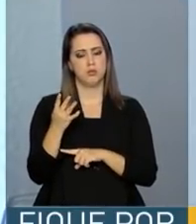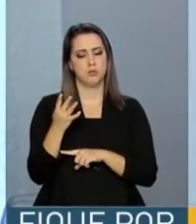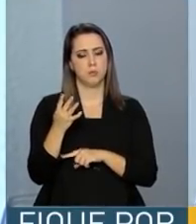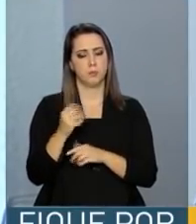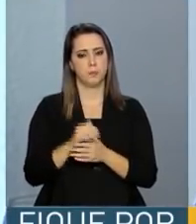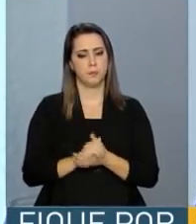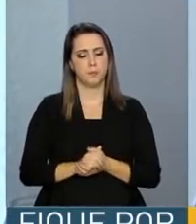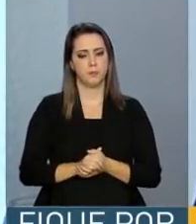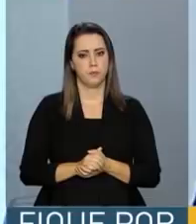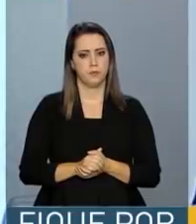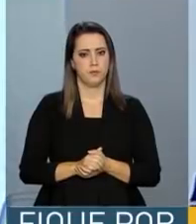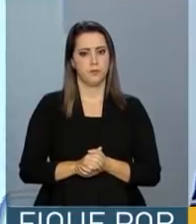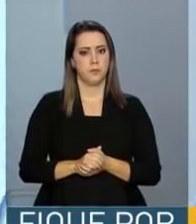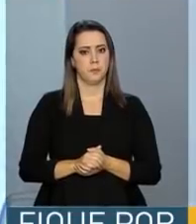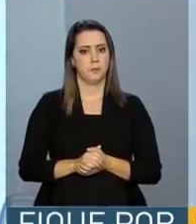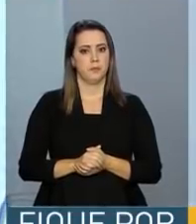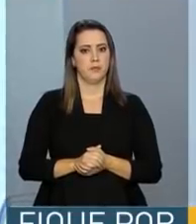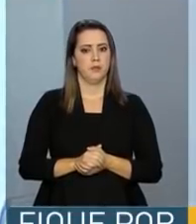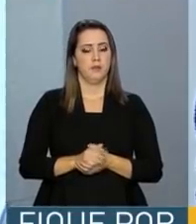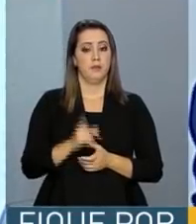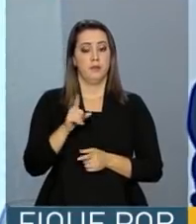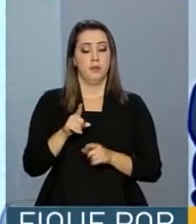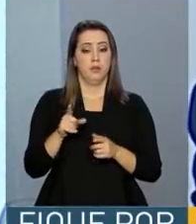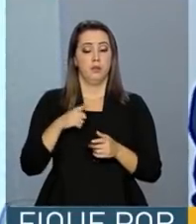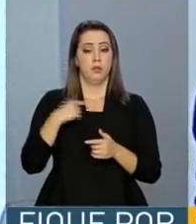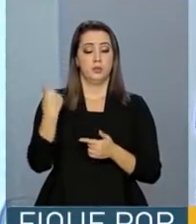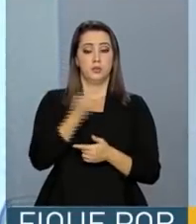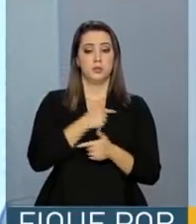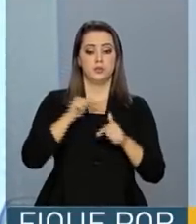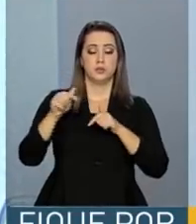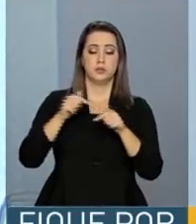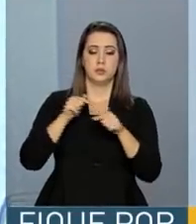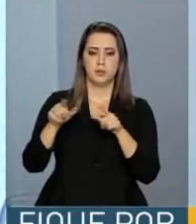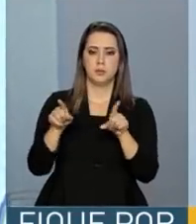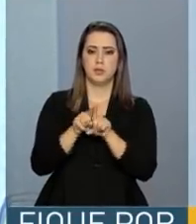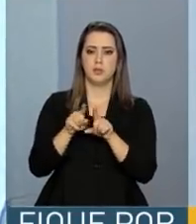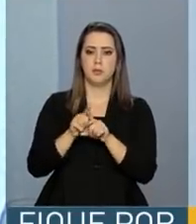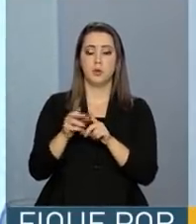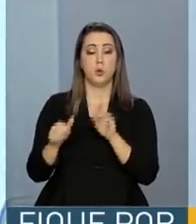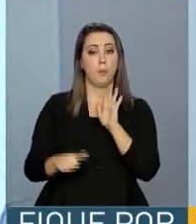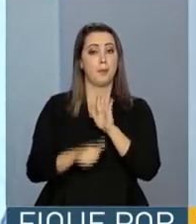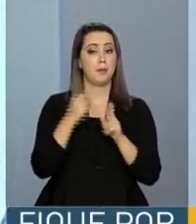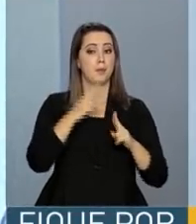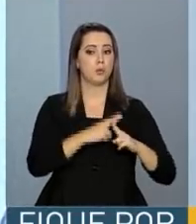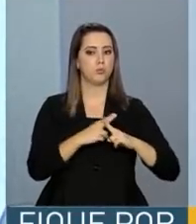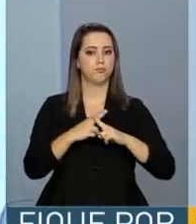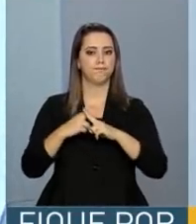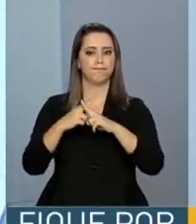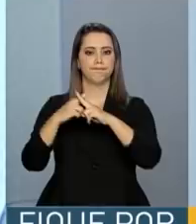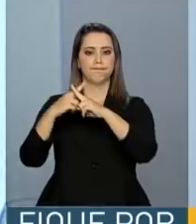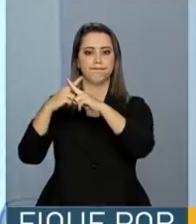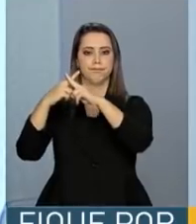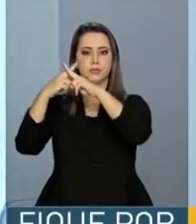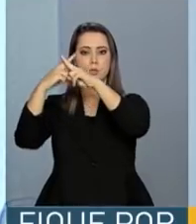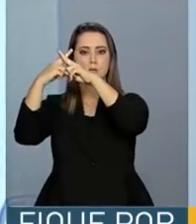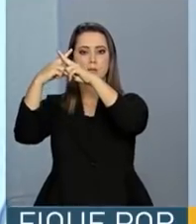é um ato do seu governo assim como o lançamento do primeiro satélite geoestacionário que vai permitir que